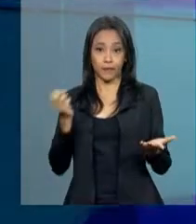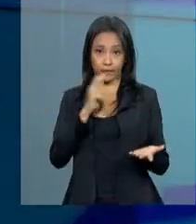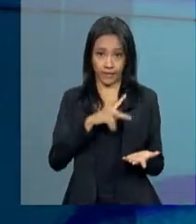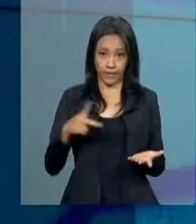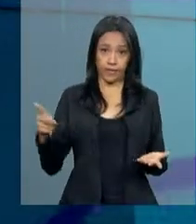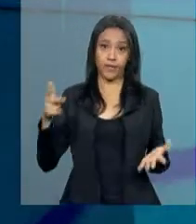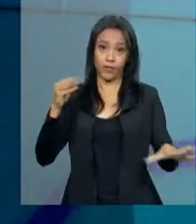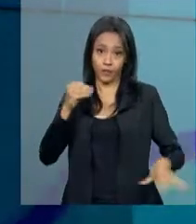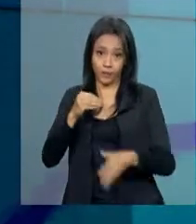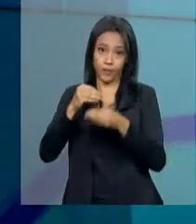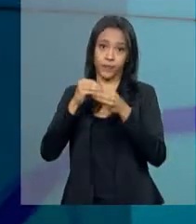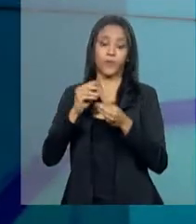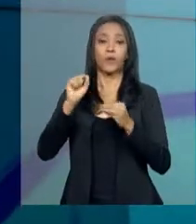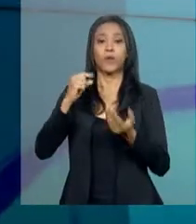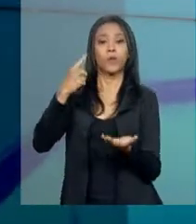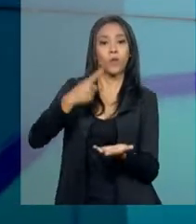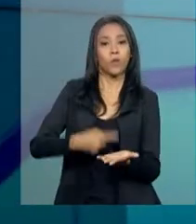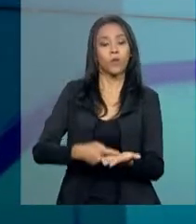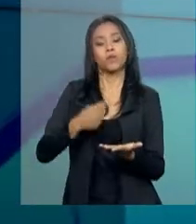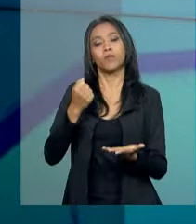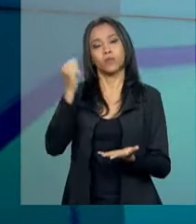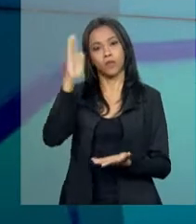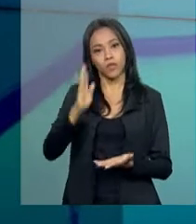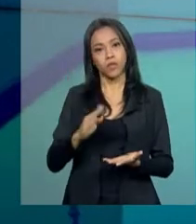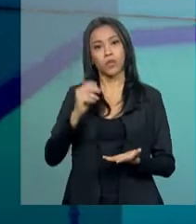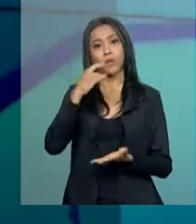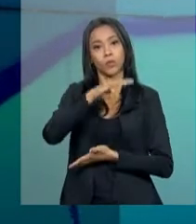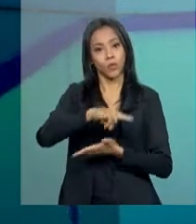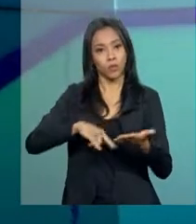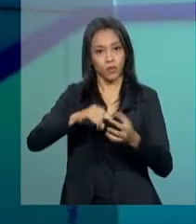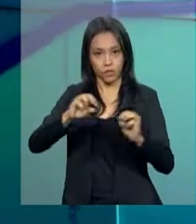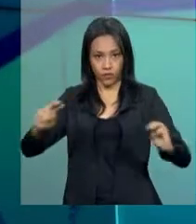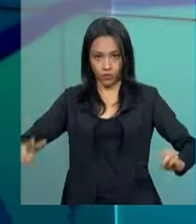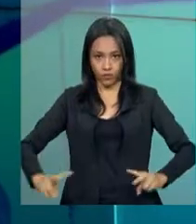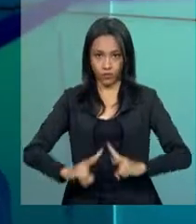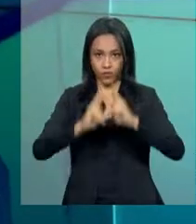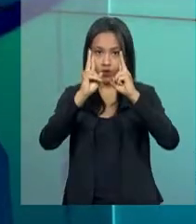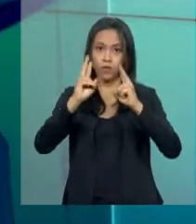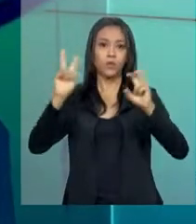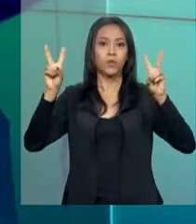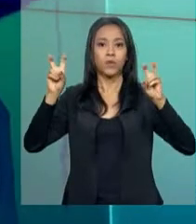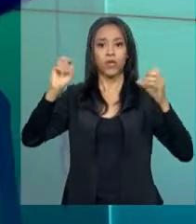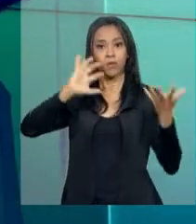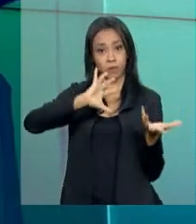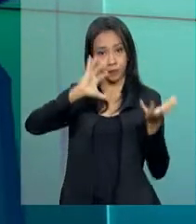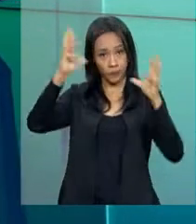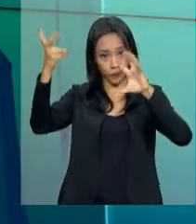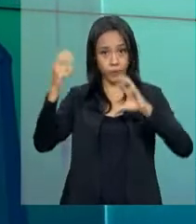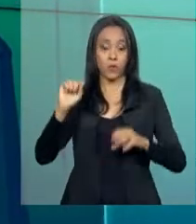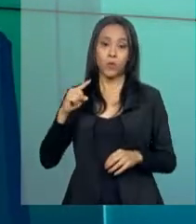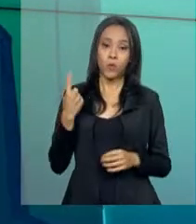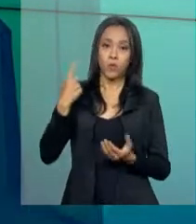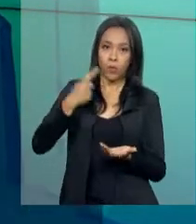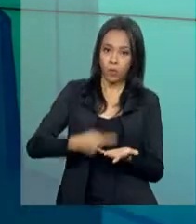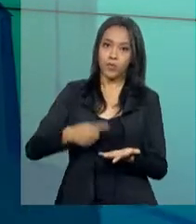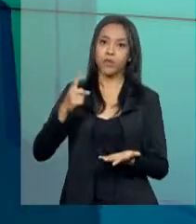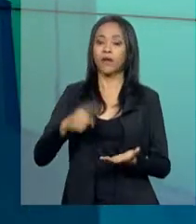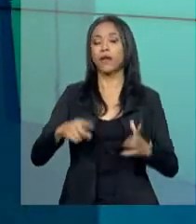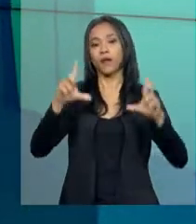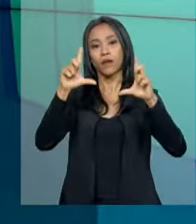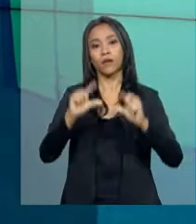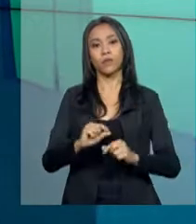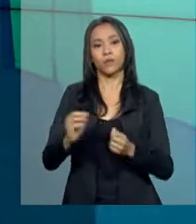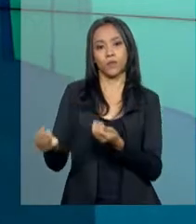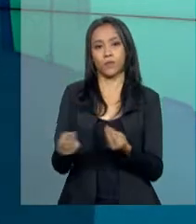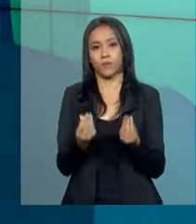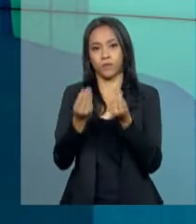o compromisso do Brasil com o Acordo de Paris sobre mudanças climáticas. Um dos compromissos assumidos é a redução de gases de